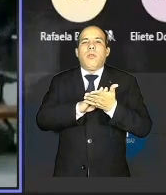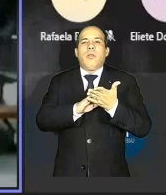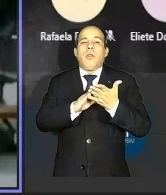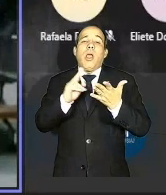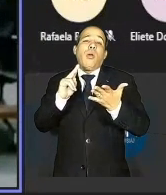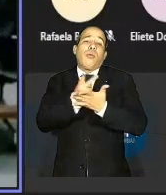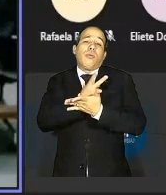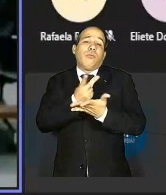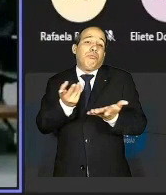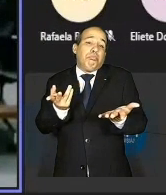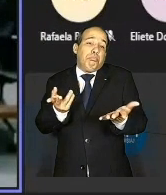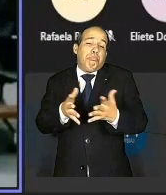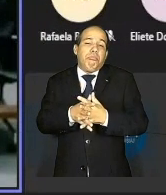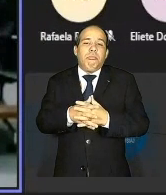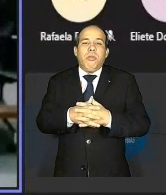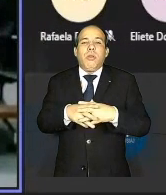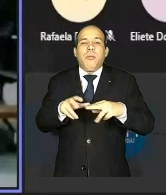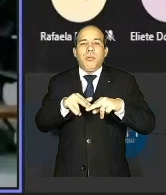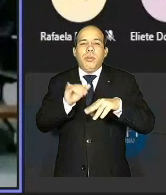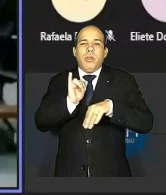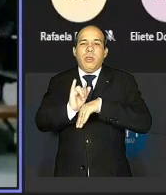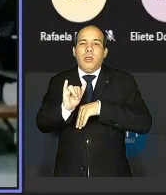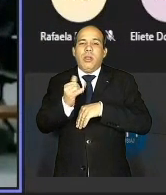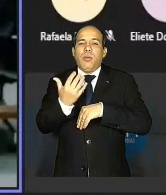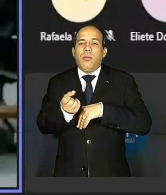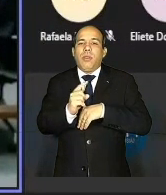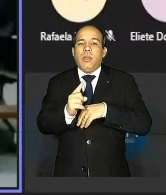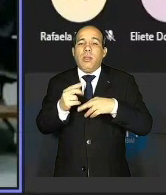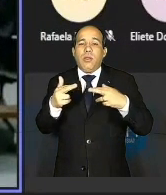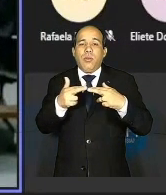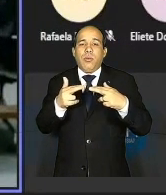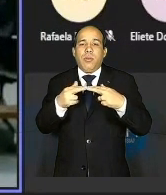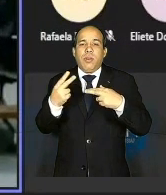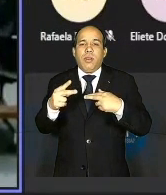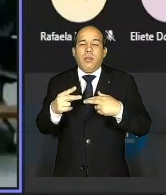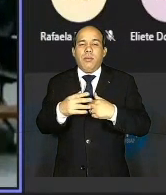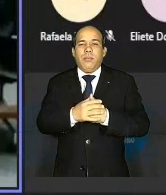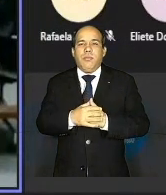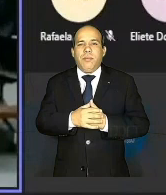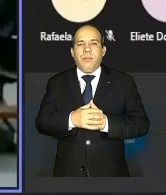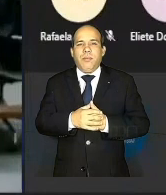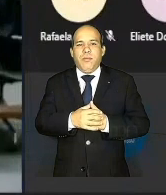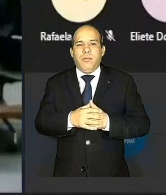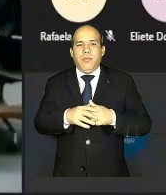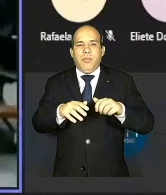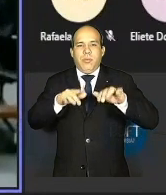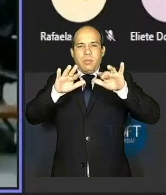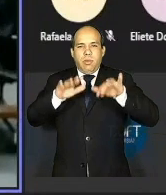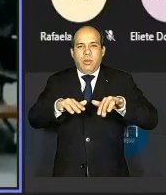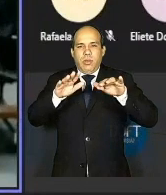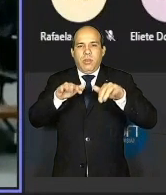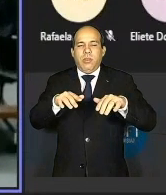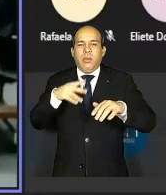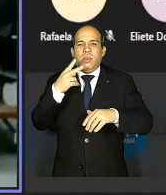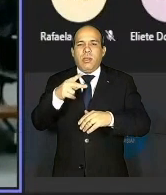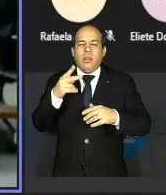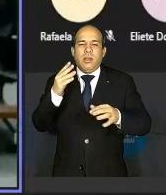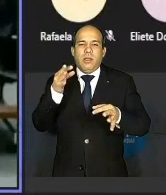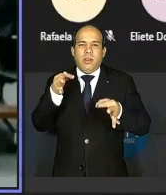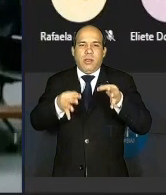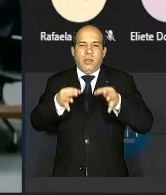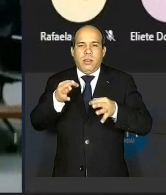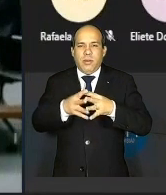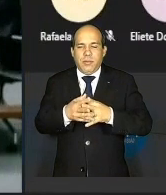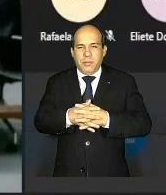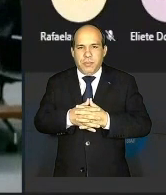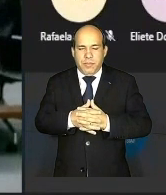por esse infortúnio. E por isso é que eu estou negando o provimento ao apelo, presidente. Transcrevendo a sentença na íntegra.